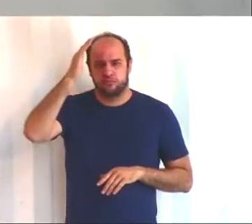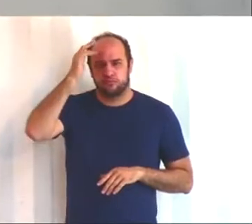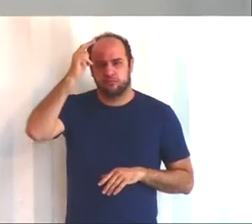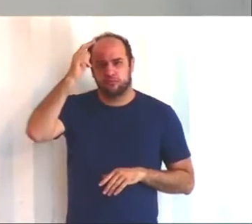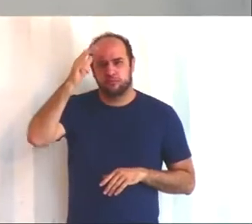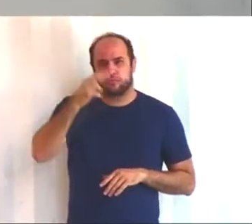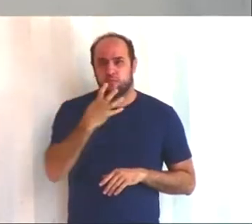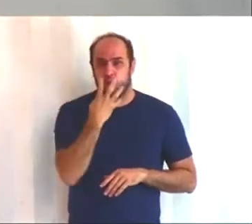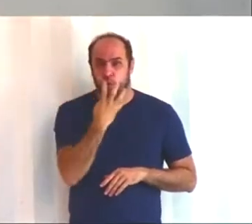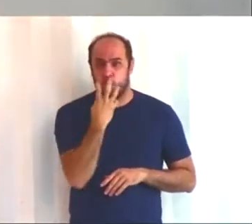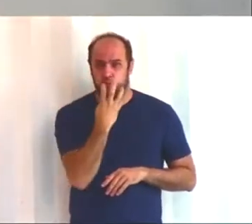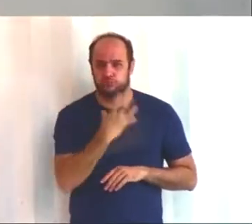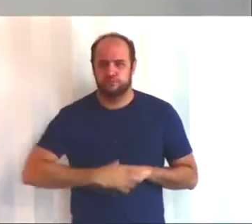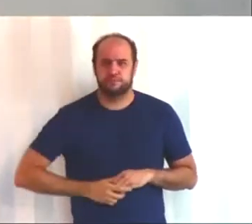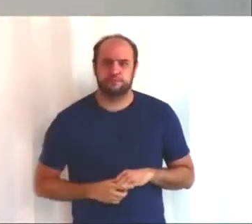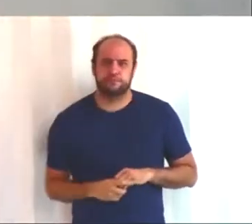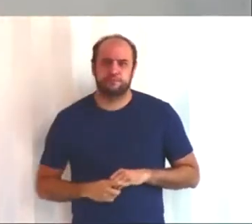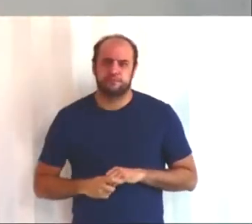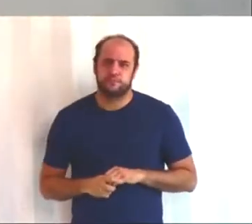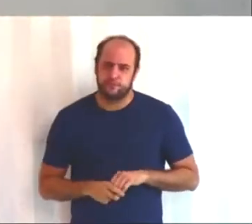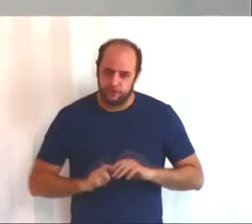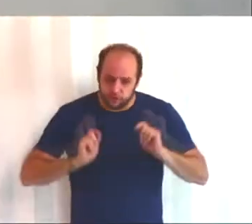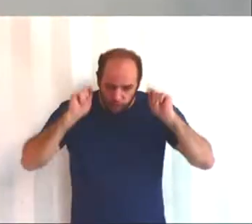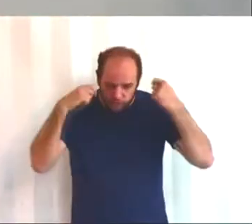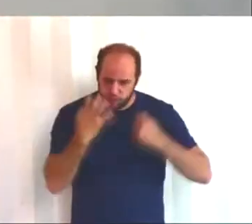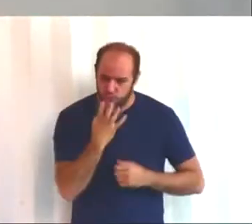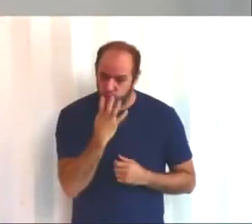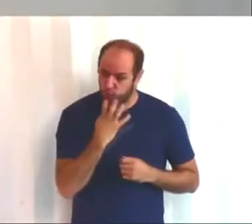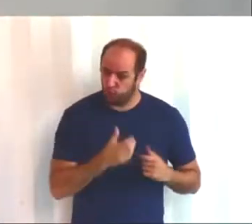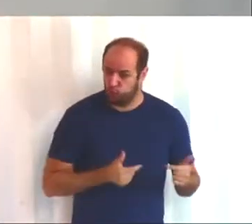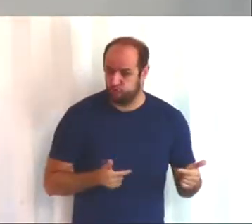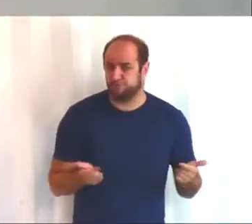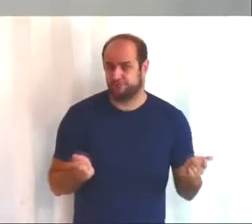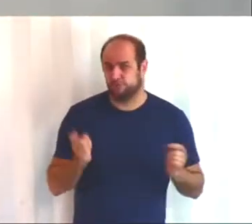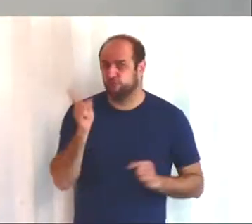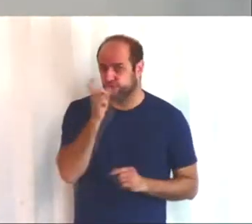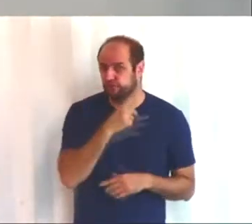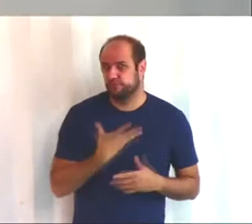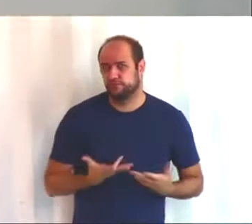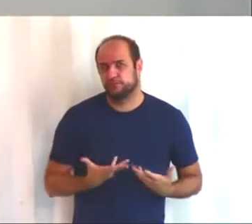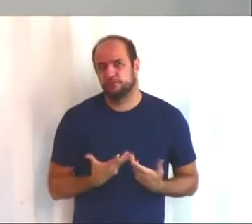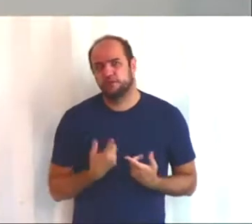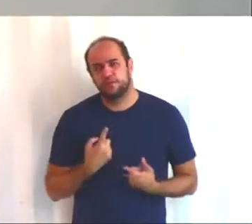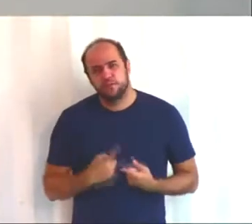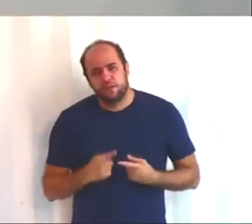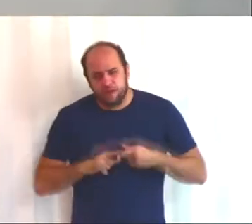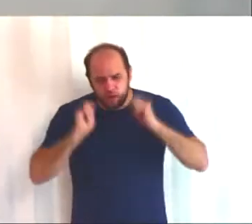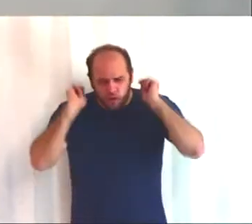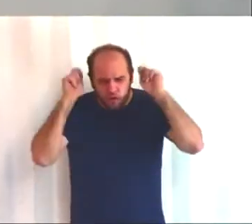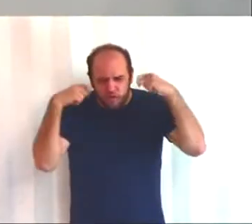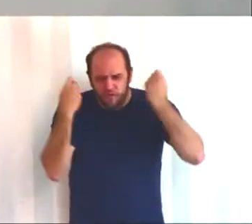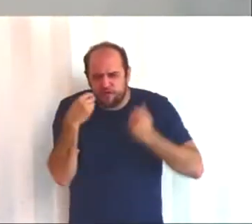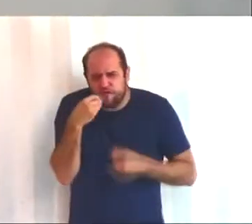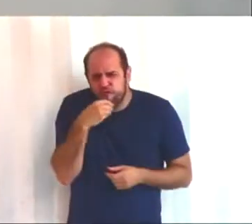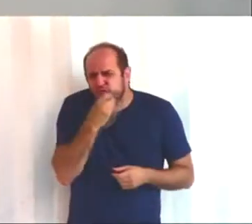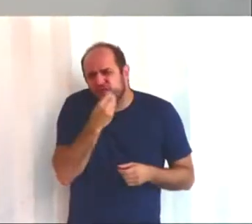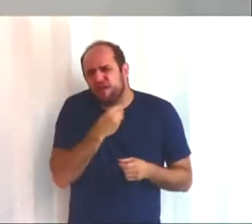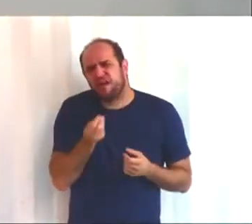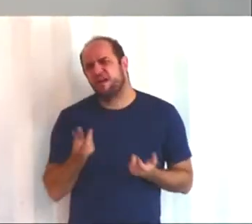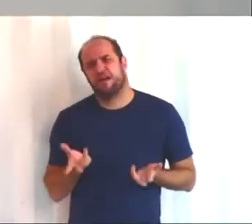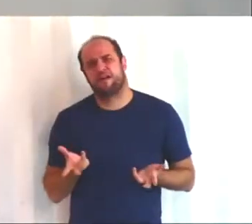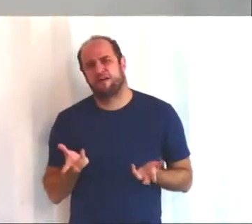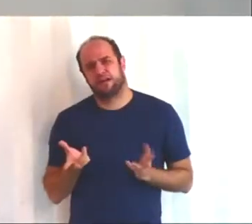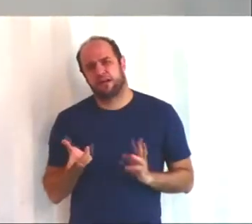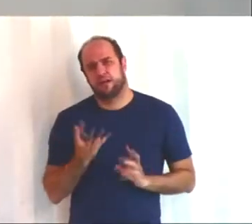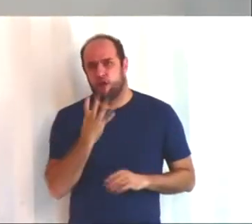têm chances contra um lobo, por conta da sua estrutura mesmo, e na